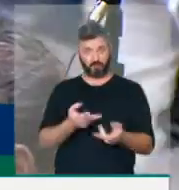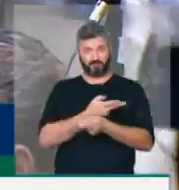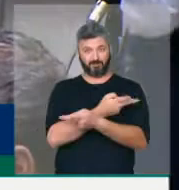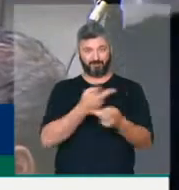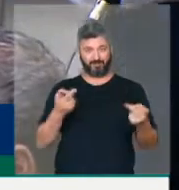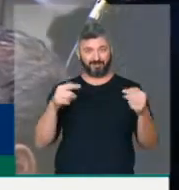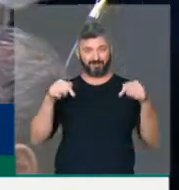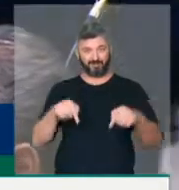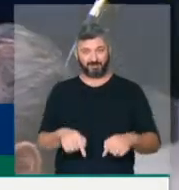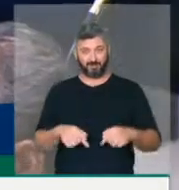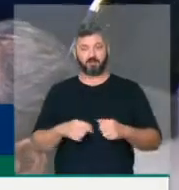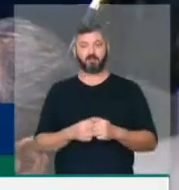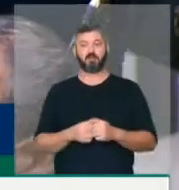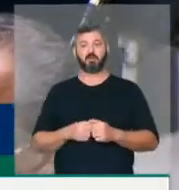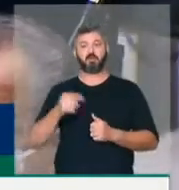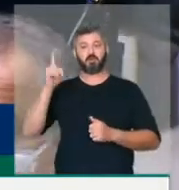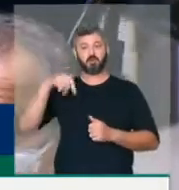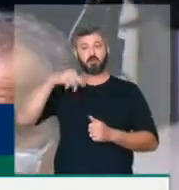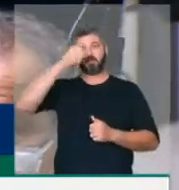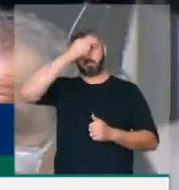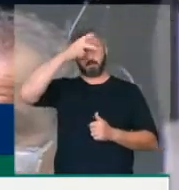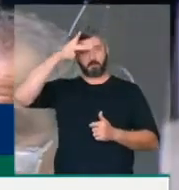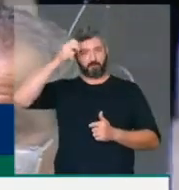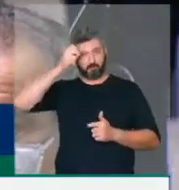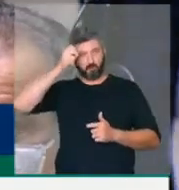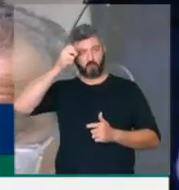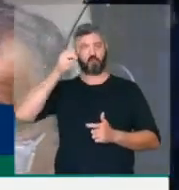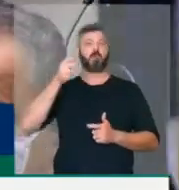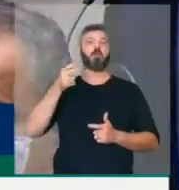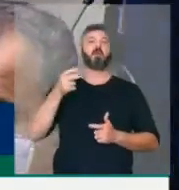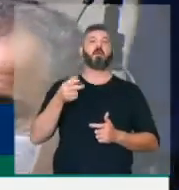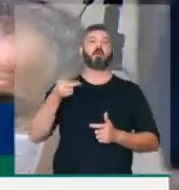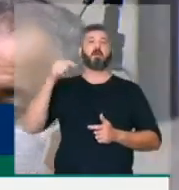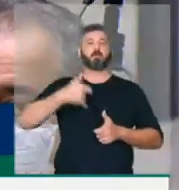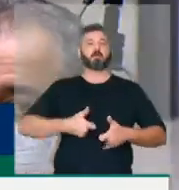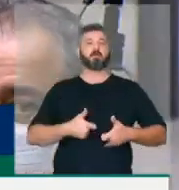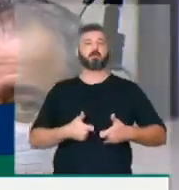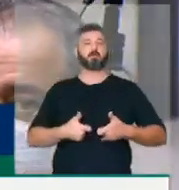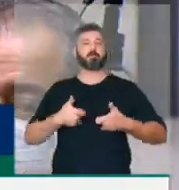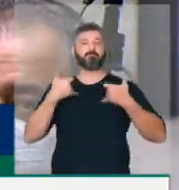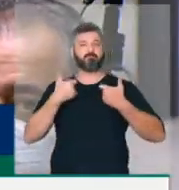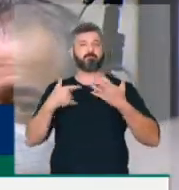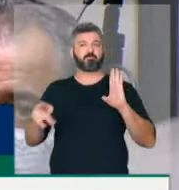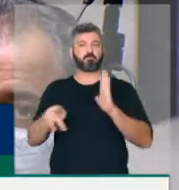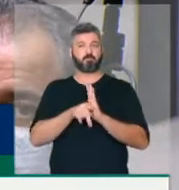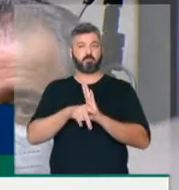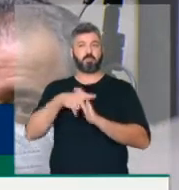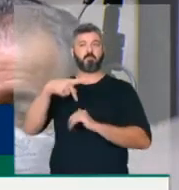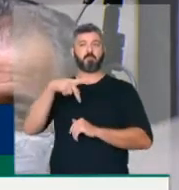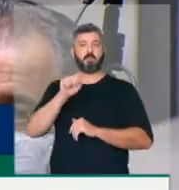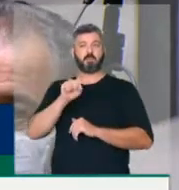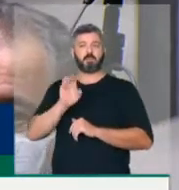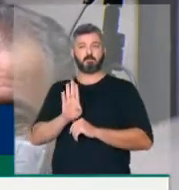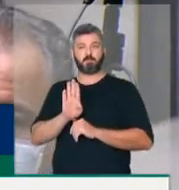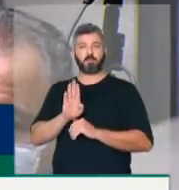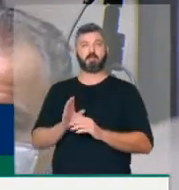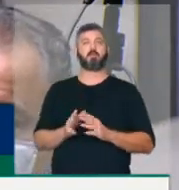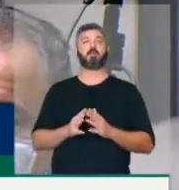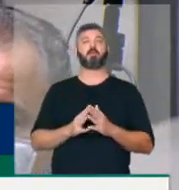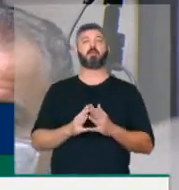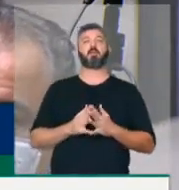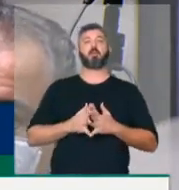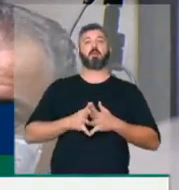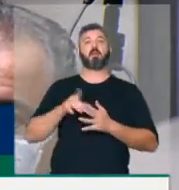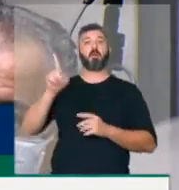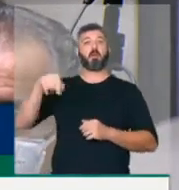hoje. O prefeito João Campos, que é um orgulho do Partido Socialista Brasileiro, foi um